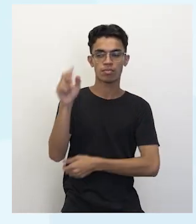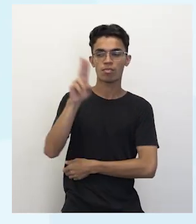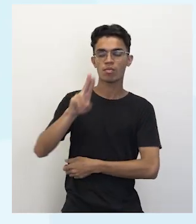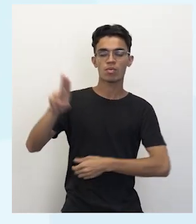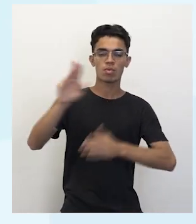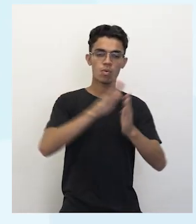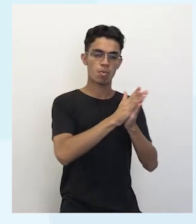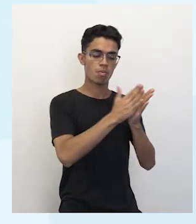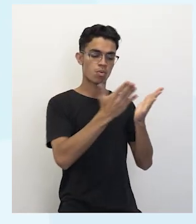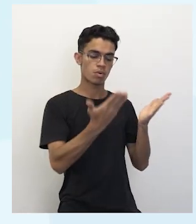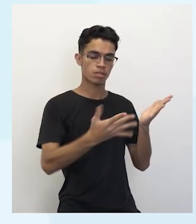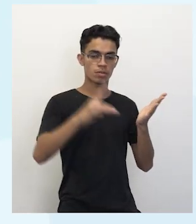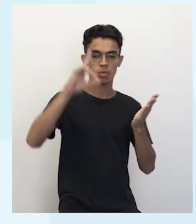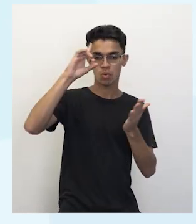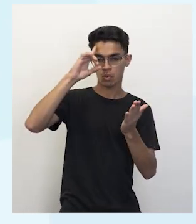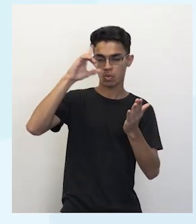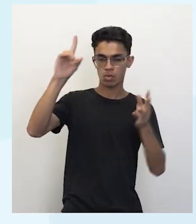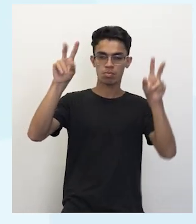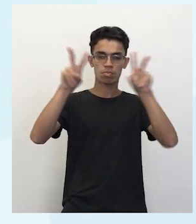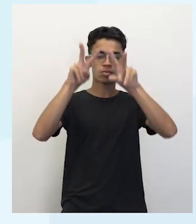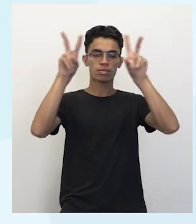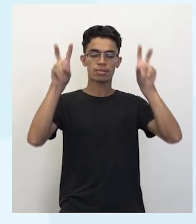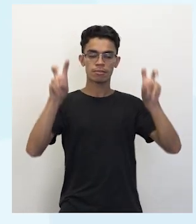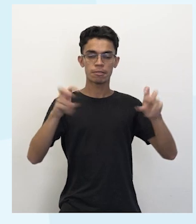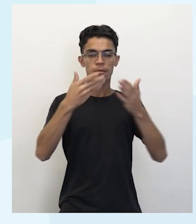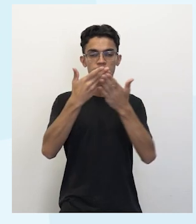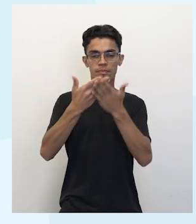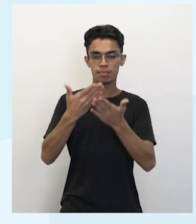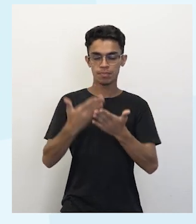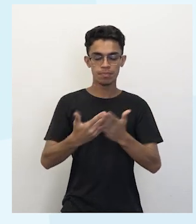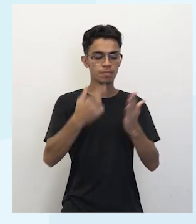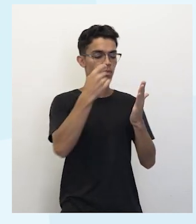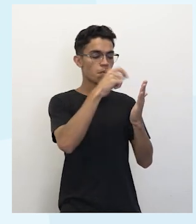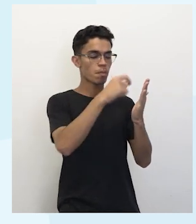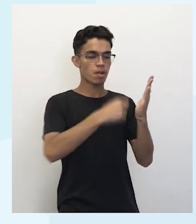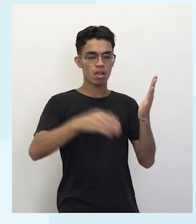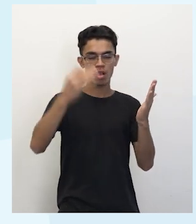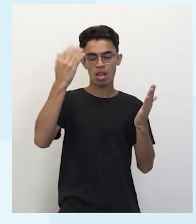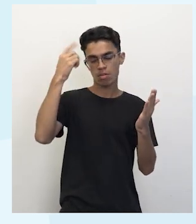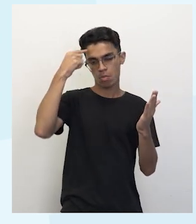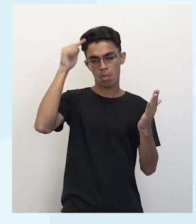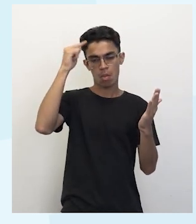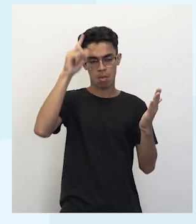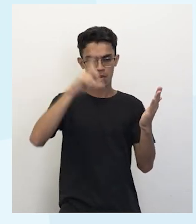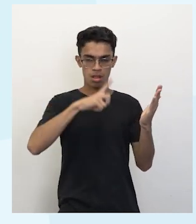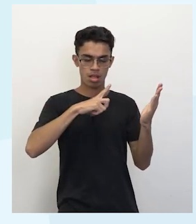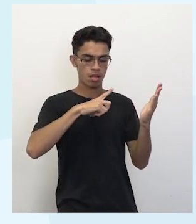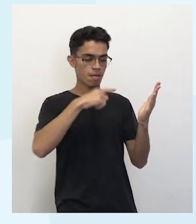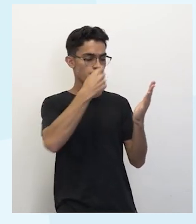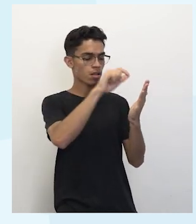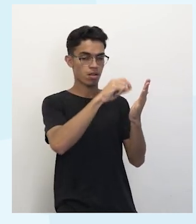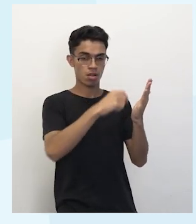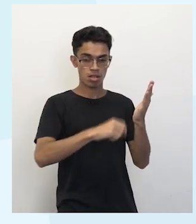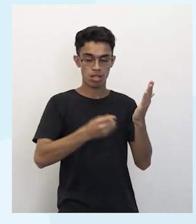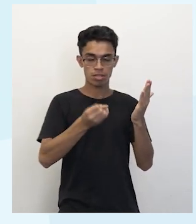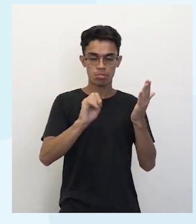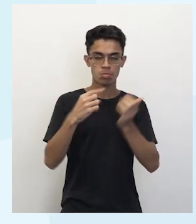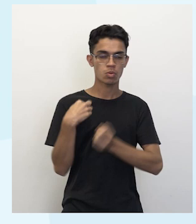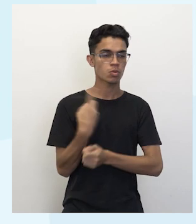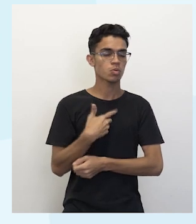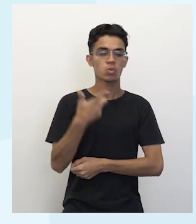caderno, coloque aí a data, o título da aula, né? Anota as dúvidas, o que a gente não conseguir tirar aqui, você tem um professor